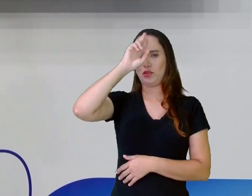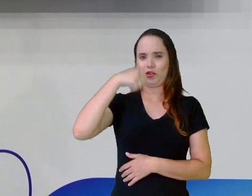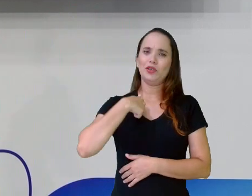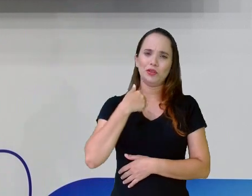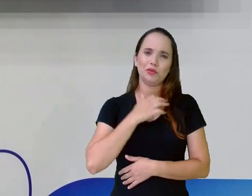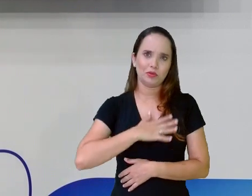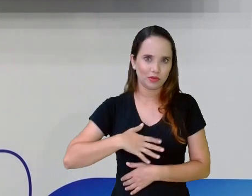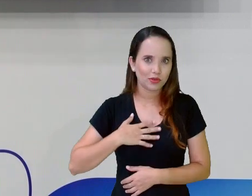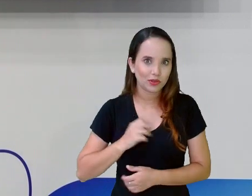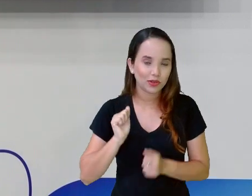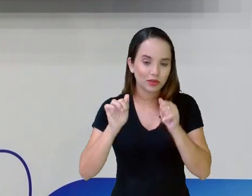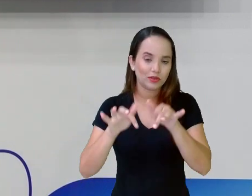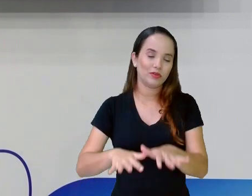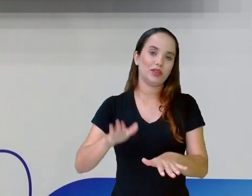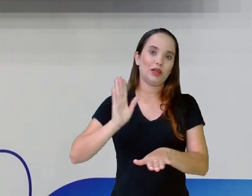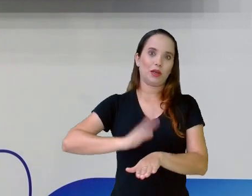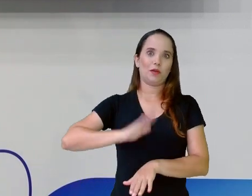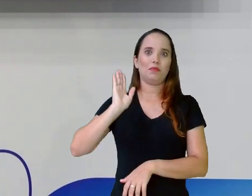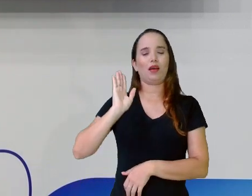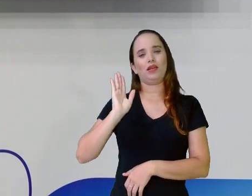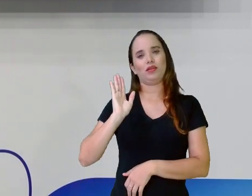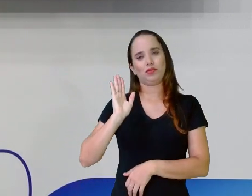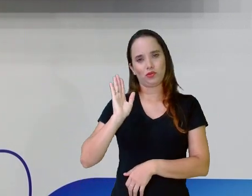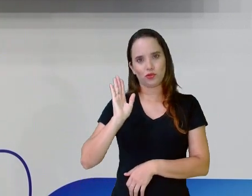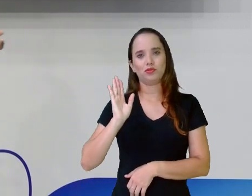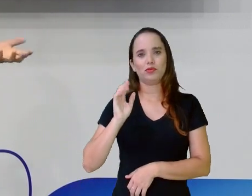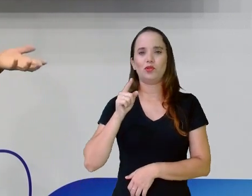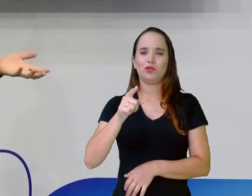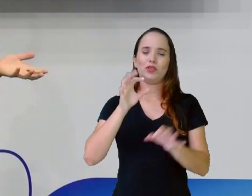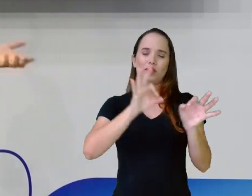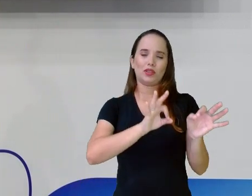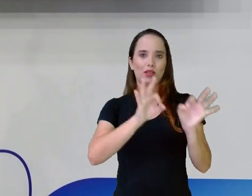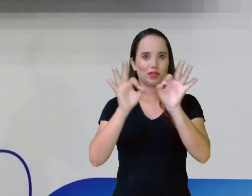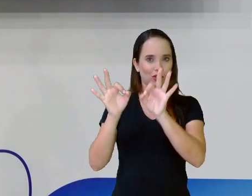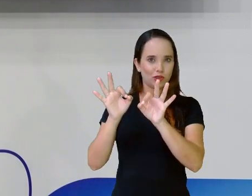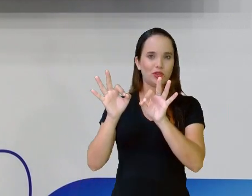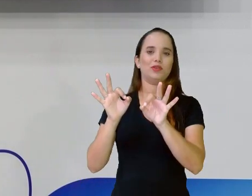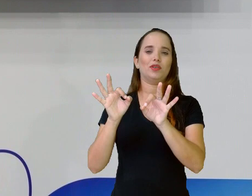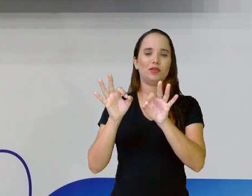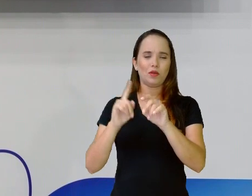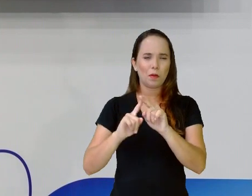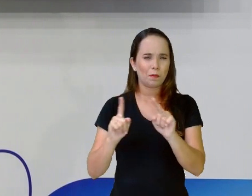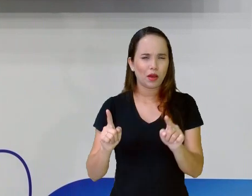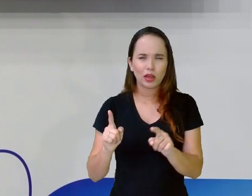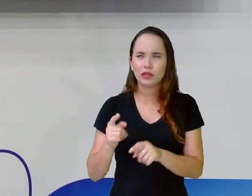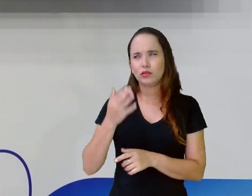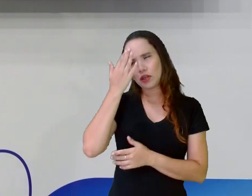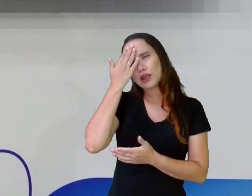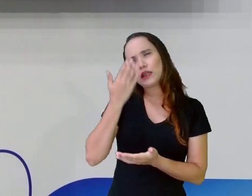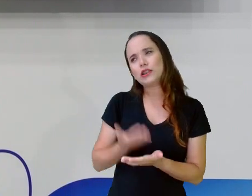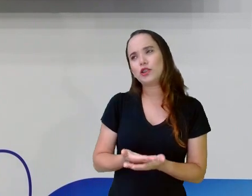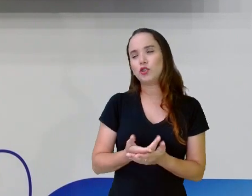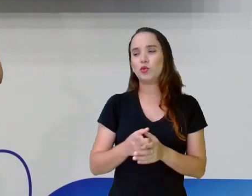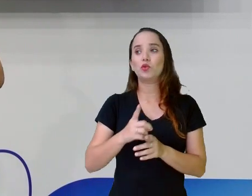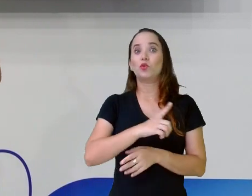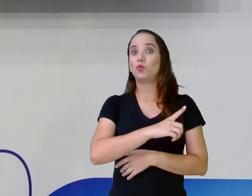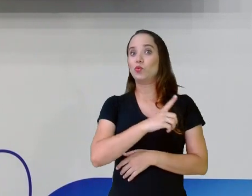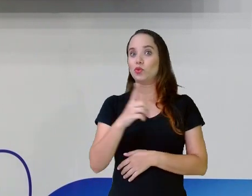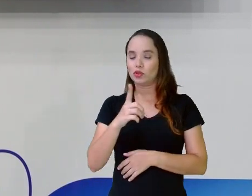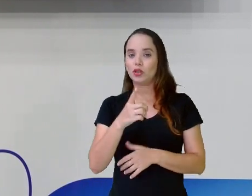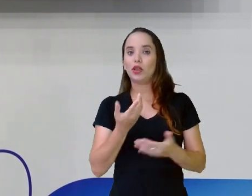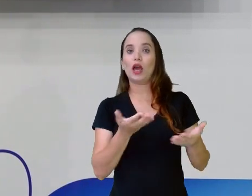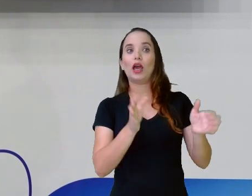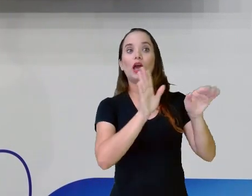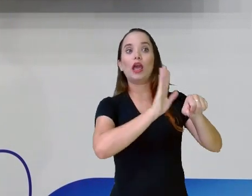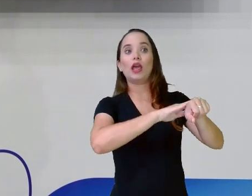ficar um pouco mais com você que está me assistindo. Pois é, será que um dia a produção vai deixar eu